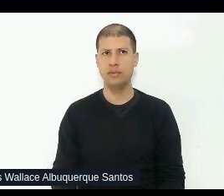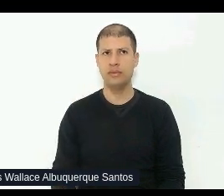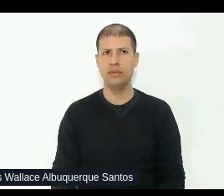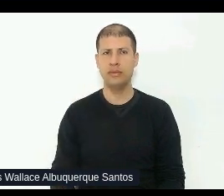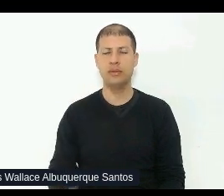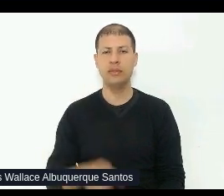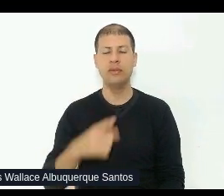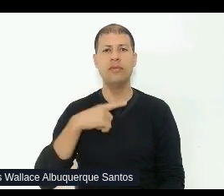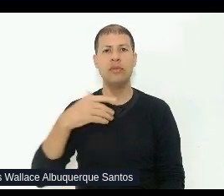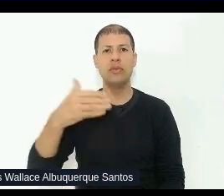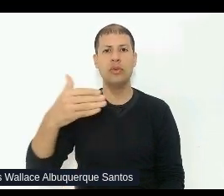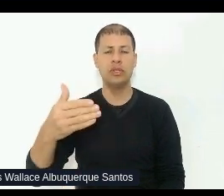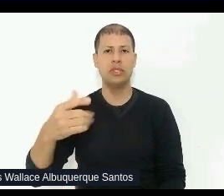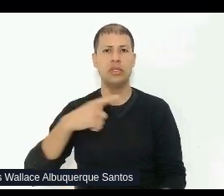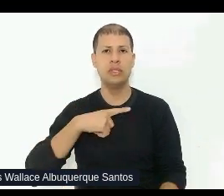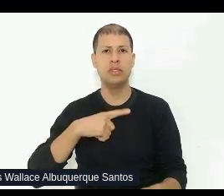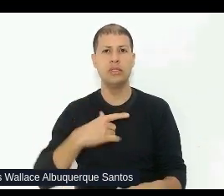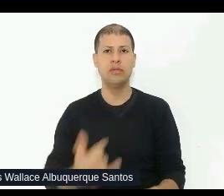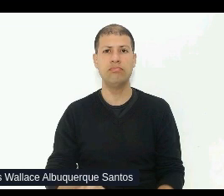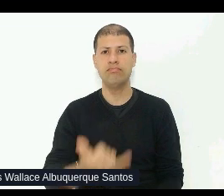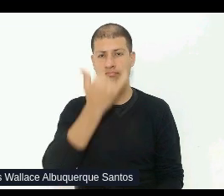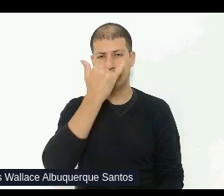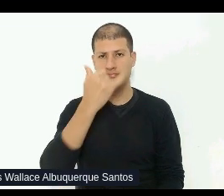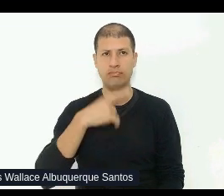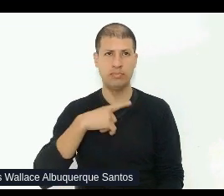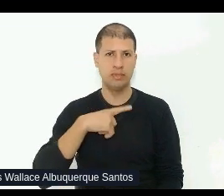tendo um acidente, aí ela virou cadeirante,